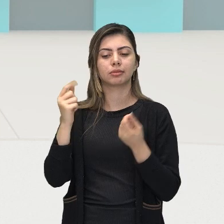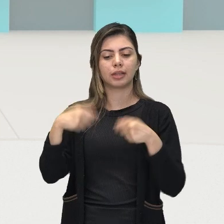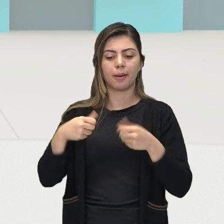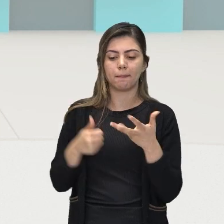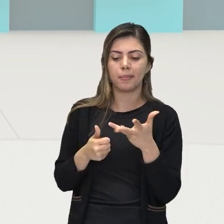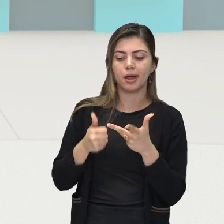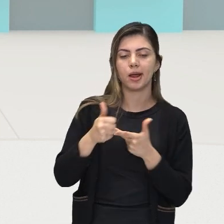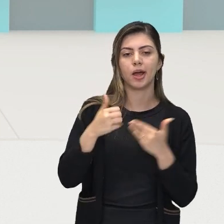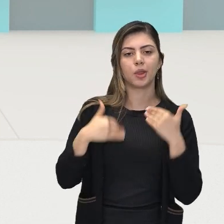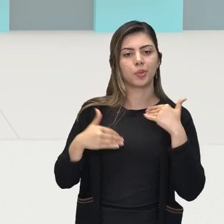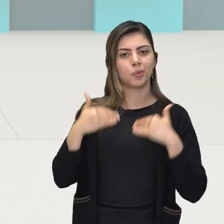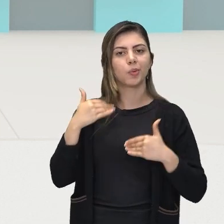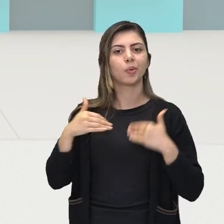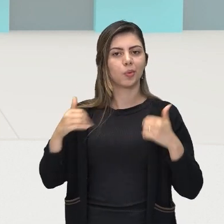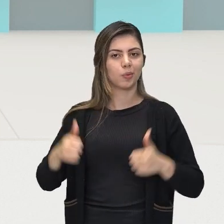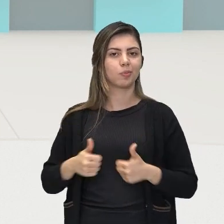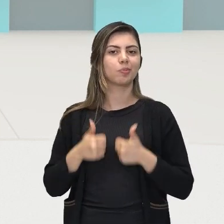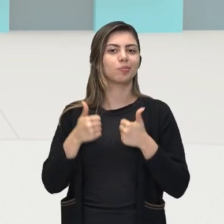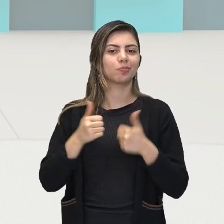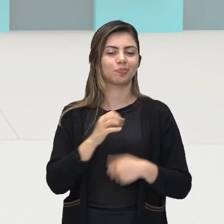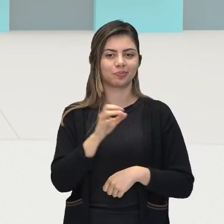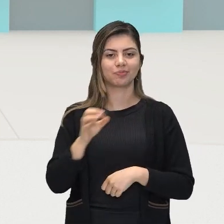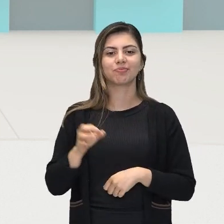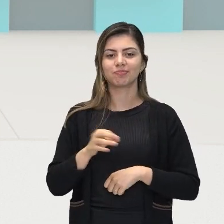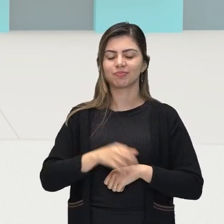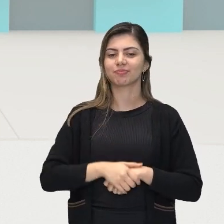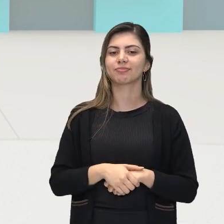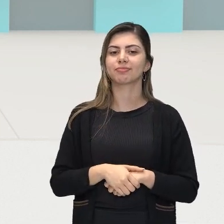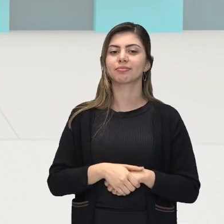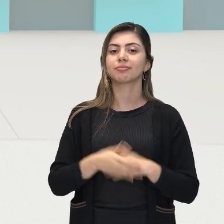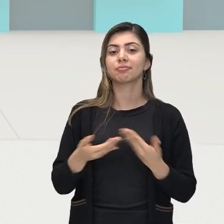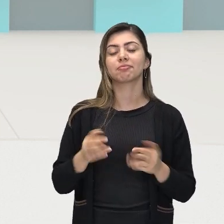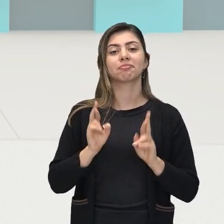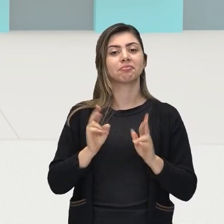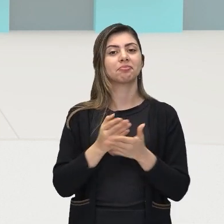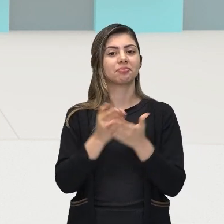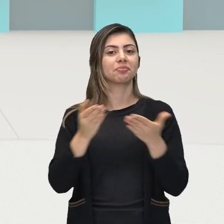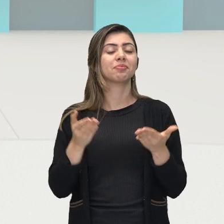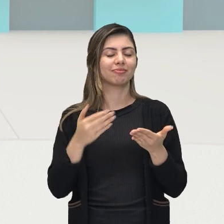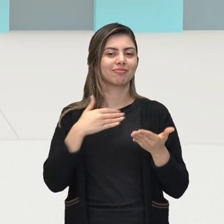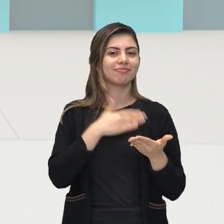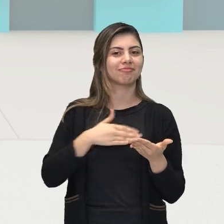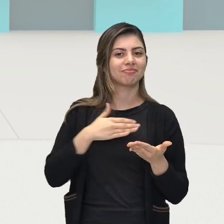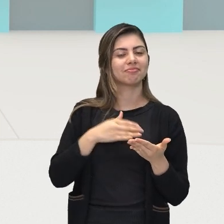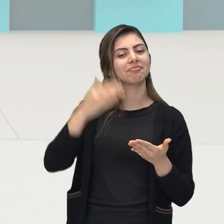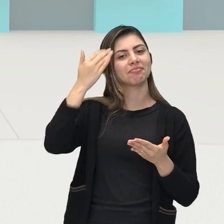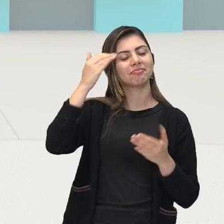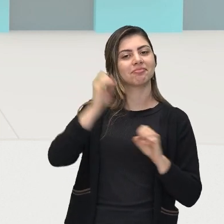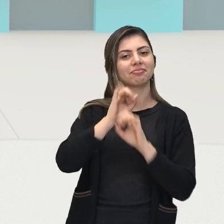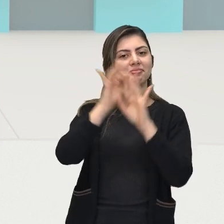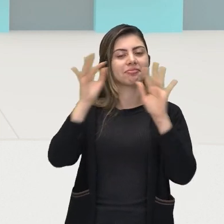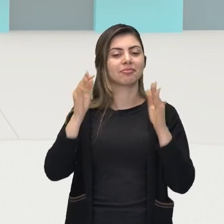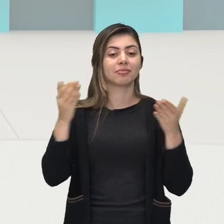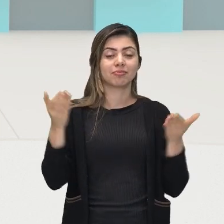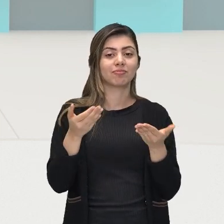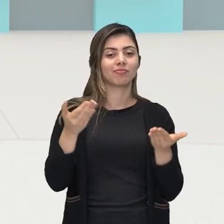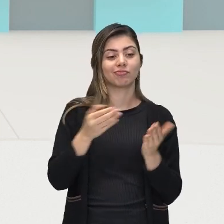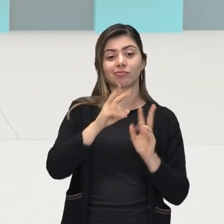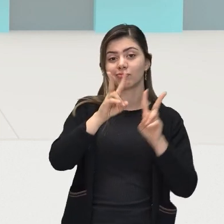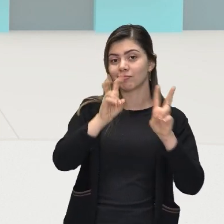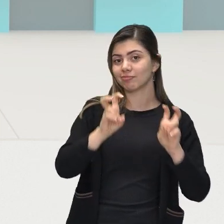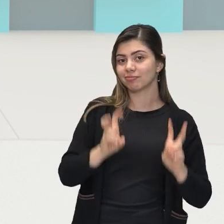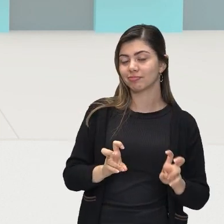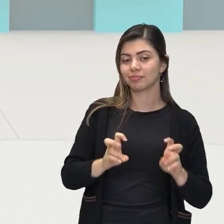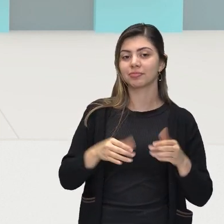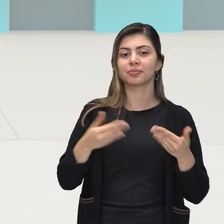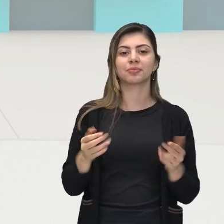capacidades físicas, da melhora do nosso condicionamento físico. Então, espero que vocês, de fato, tenham entendido a respeito desses temas